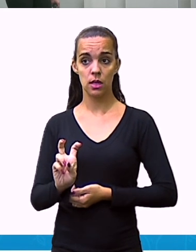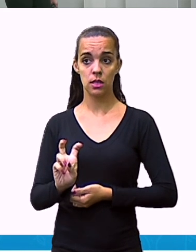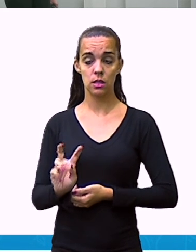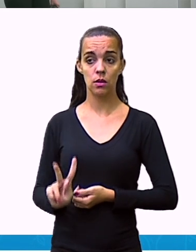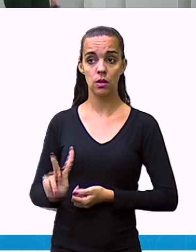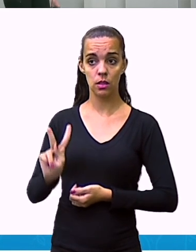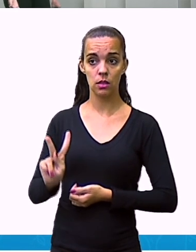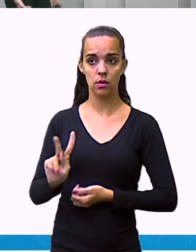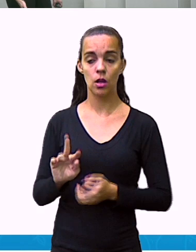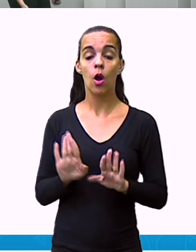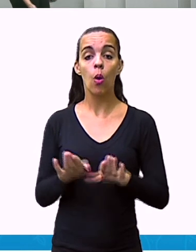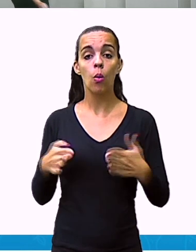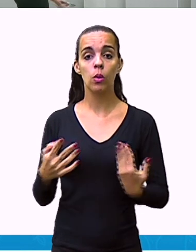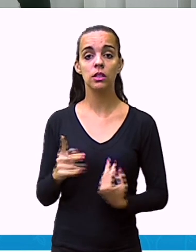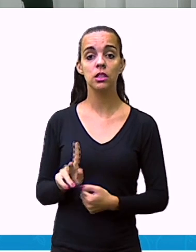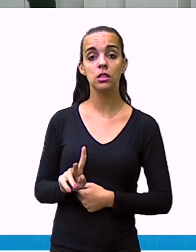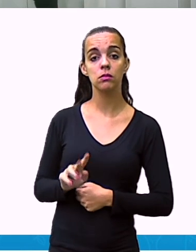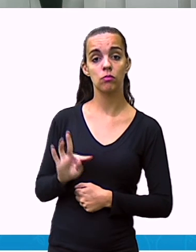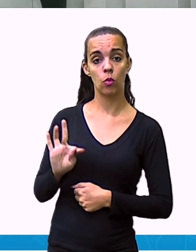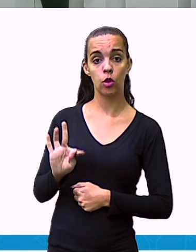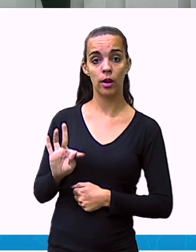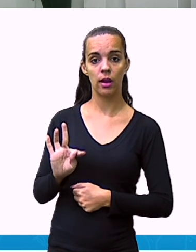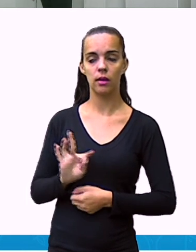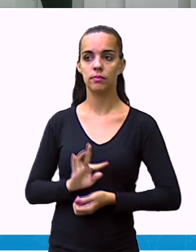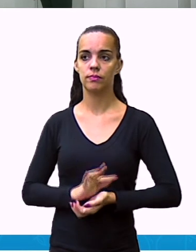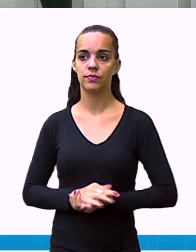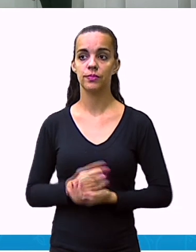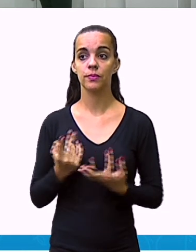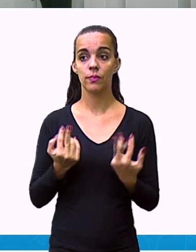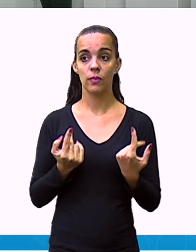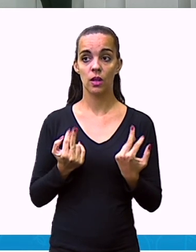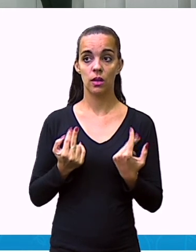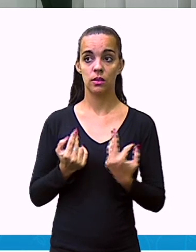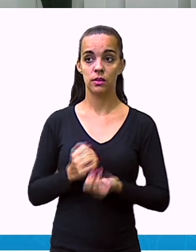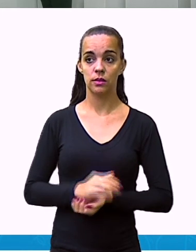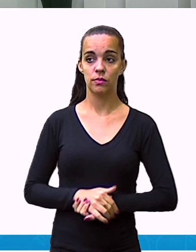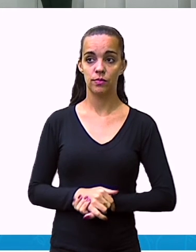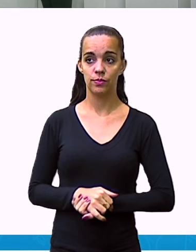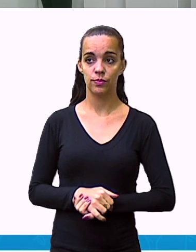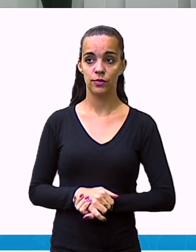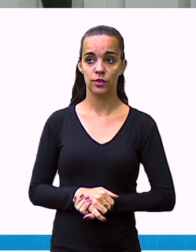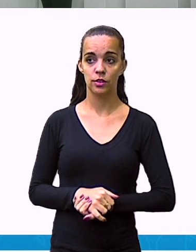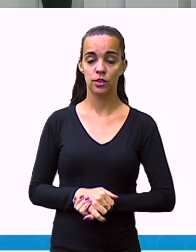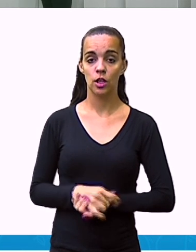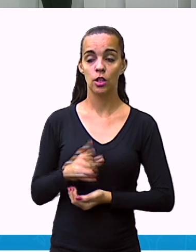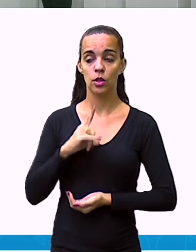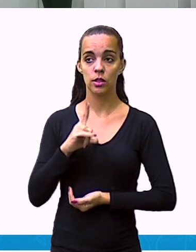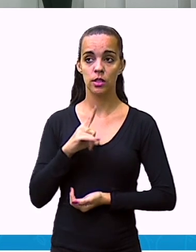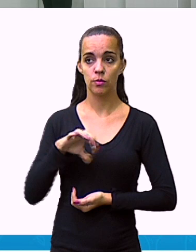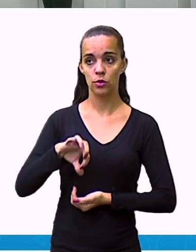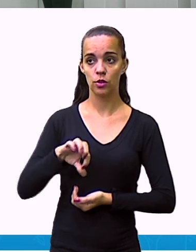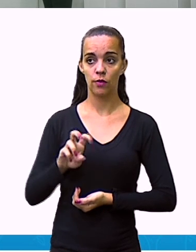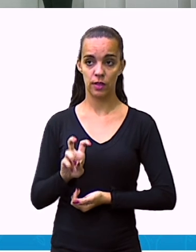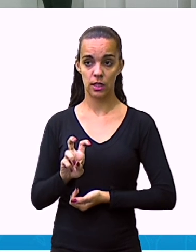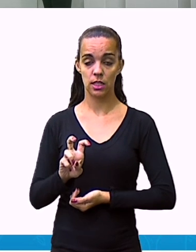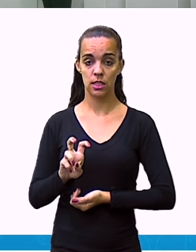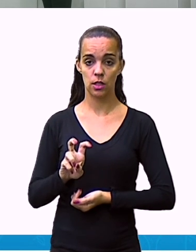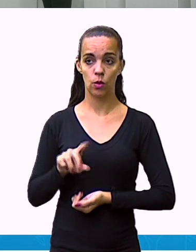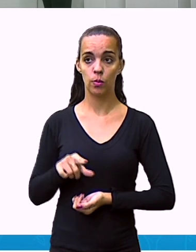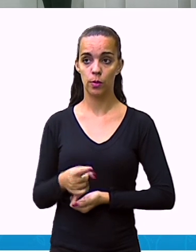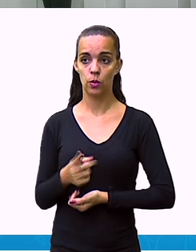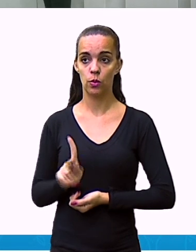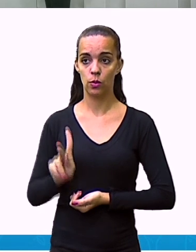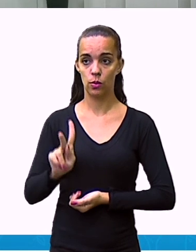quilograma é igual a Quantas toneladas é igual a Olha bem 95 mil quilos